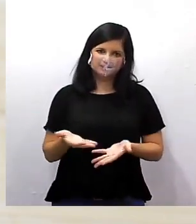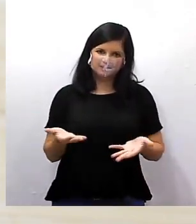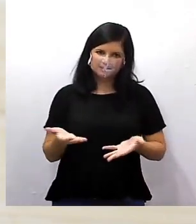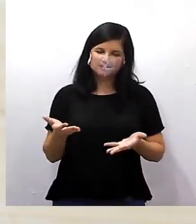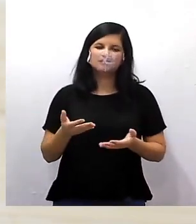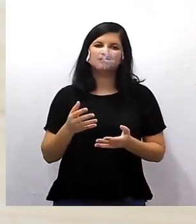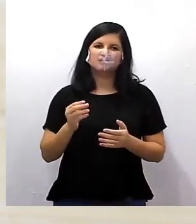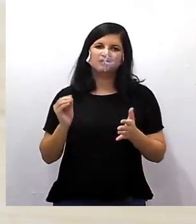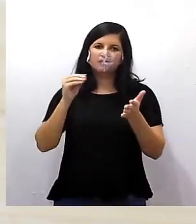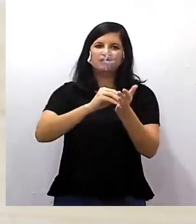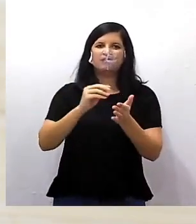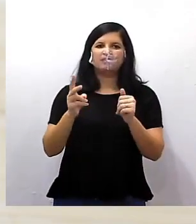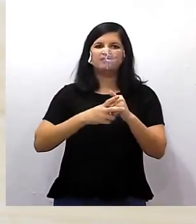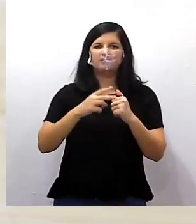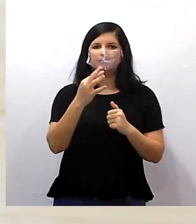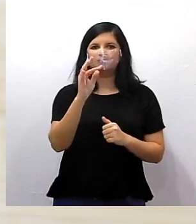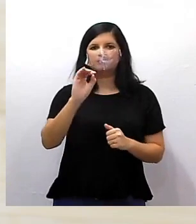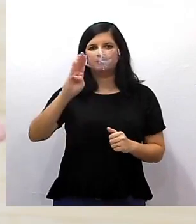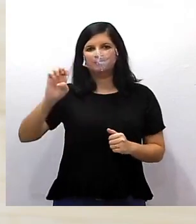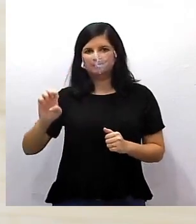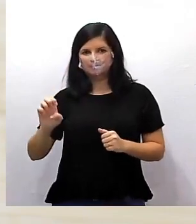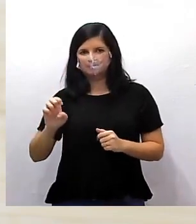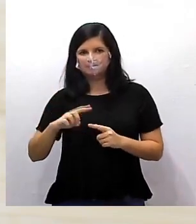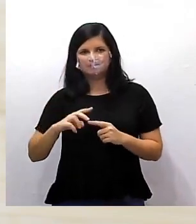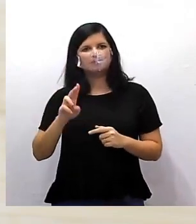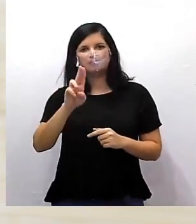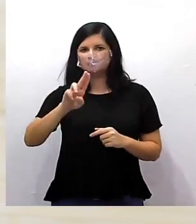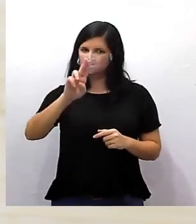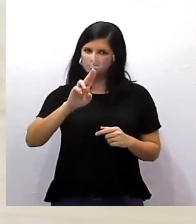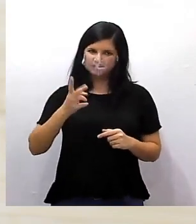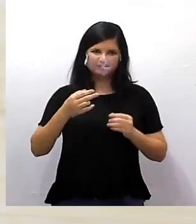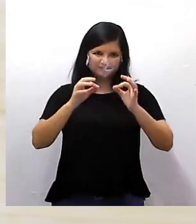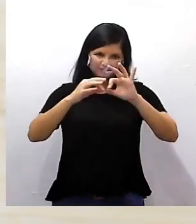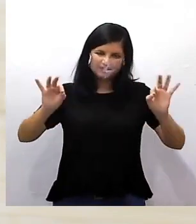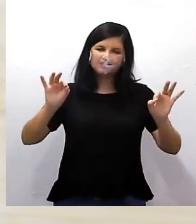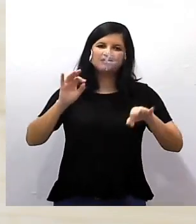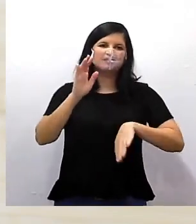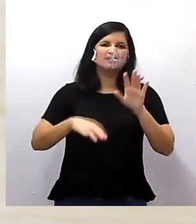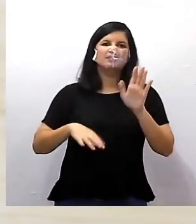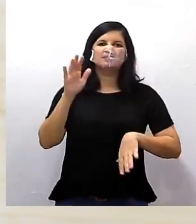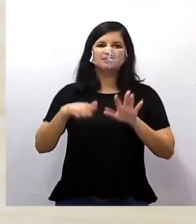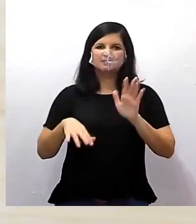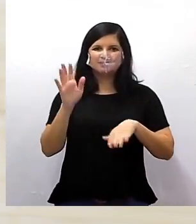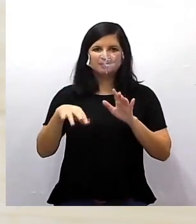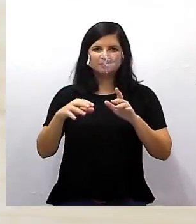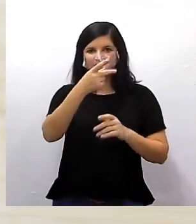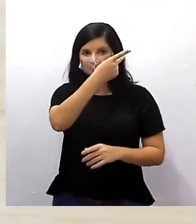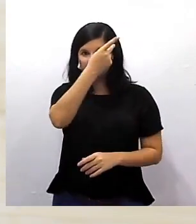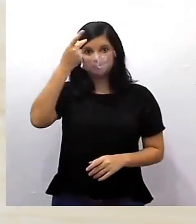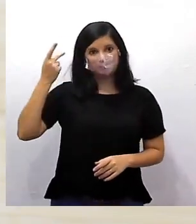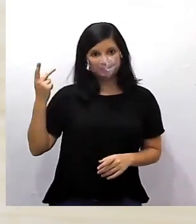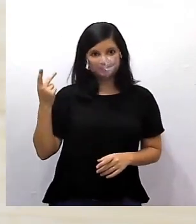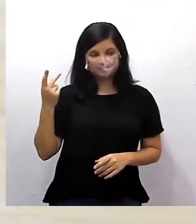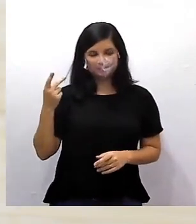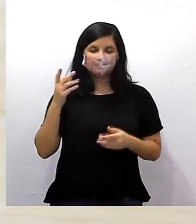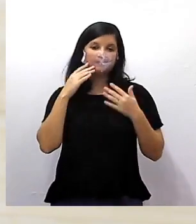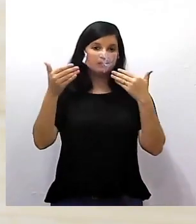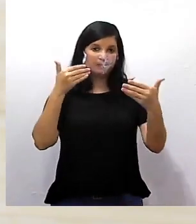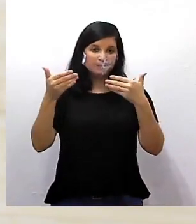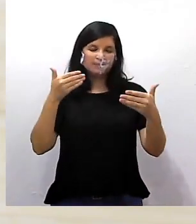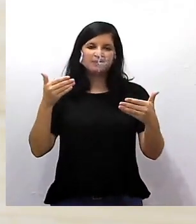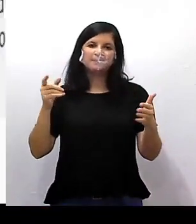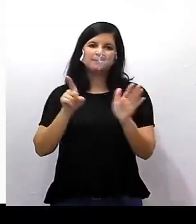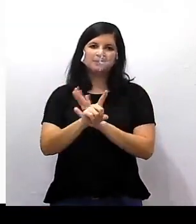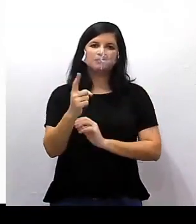utilizar o verbo to be. Então, o am, o is e o are vai estar presente nas construções, dependendo, claro, do teu sujeito. Então, vamos analisar a primeira